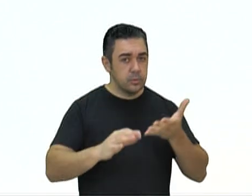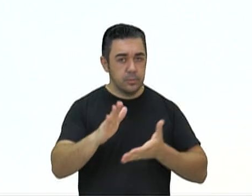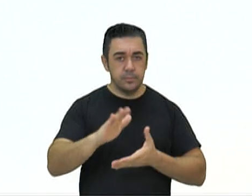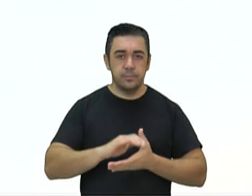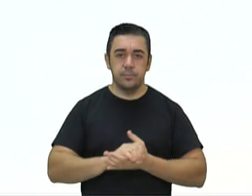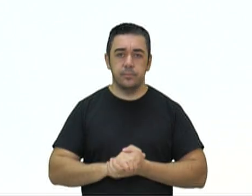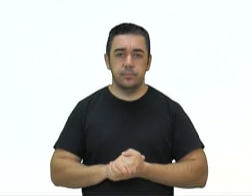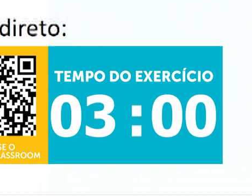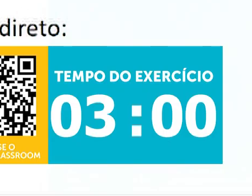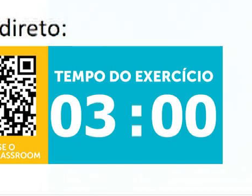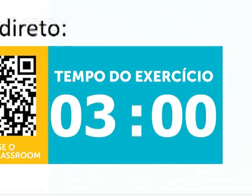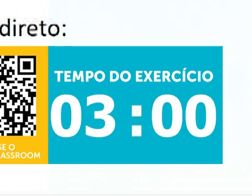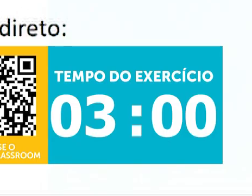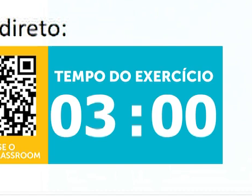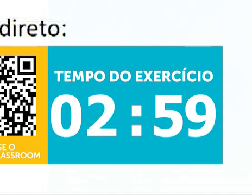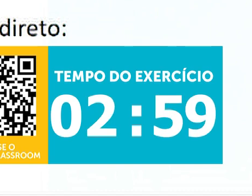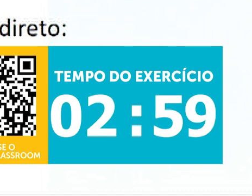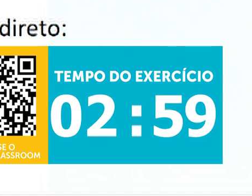sequência.